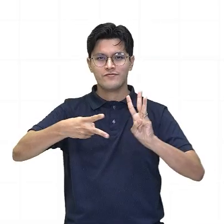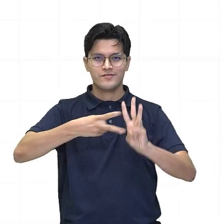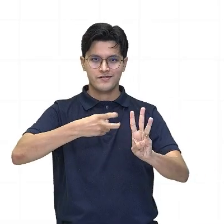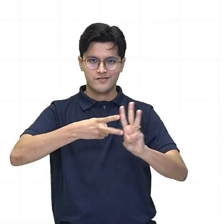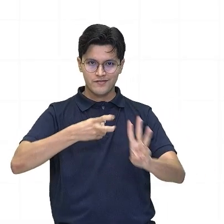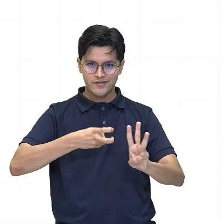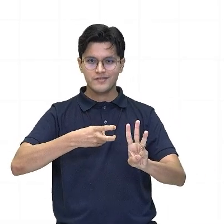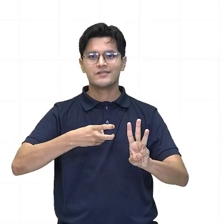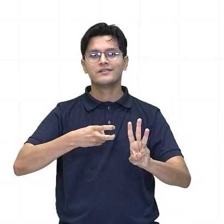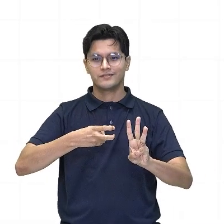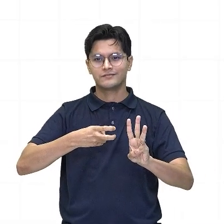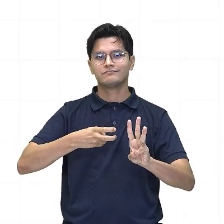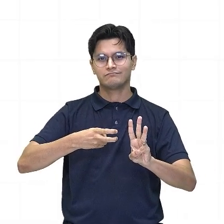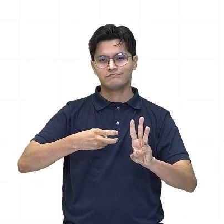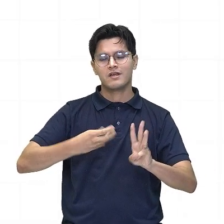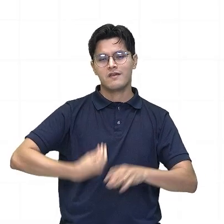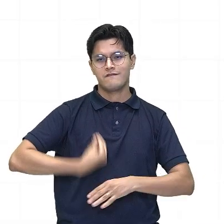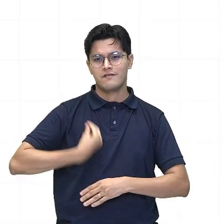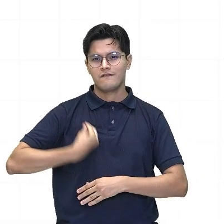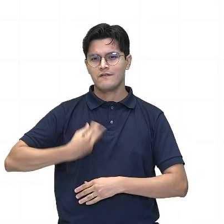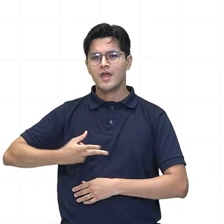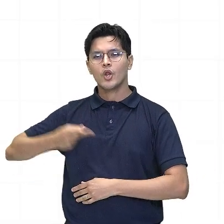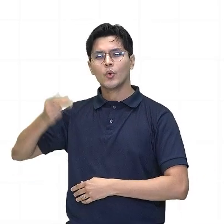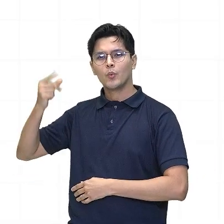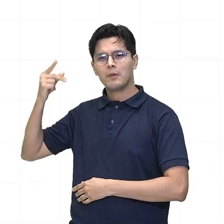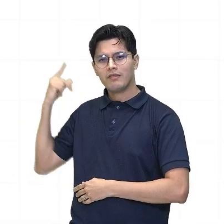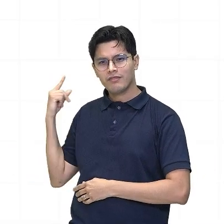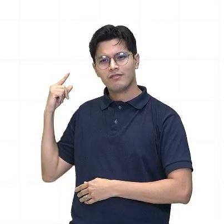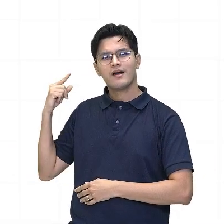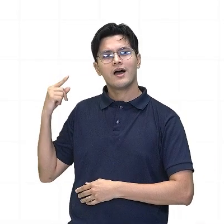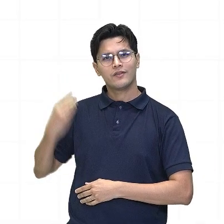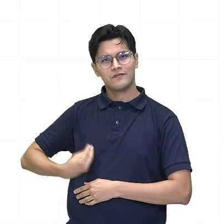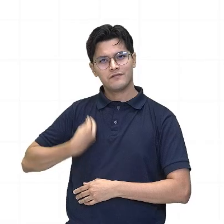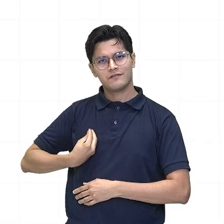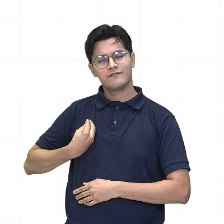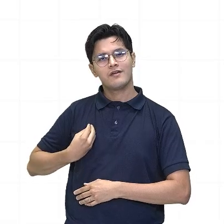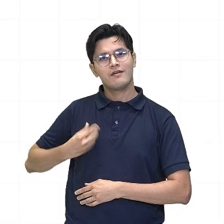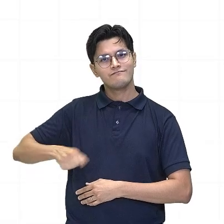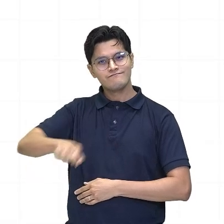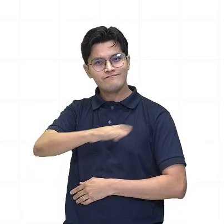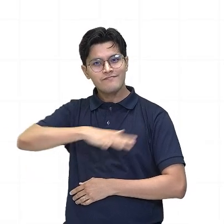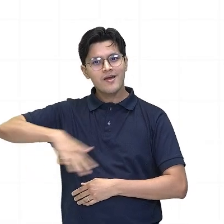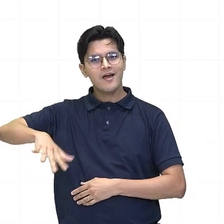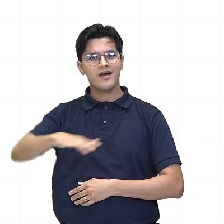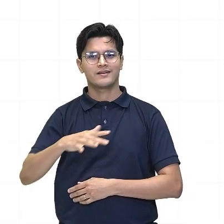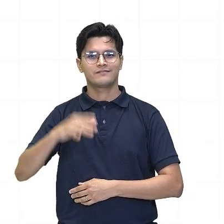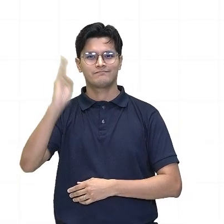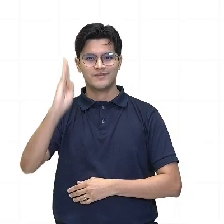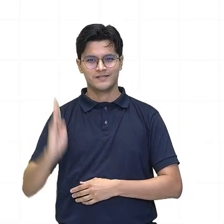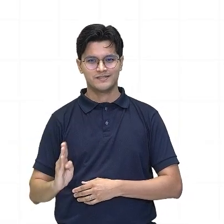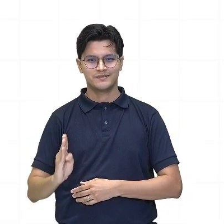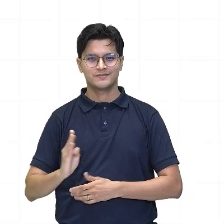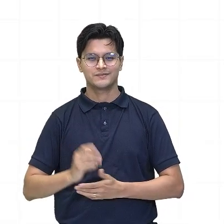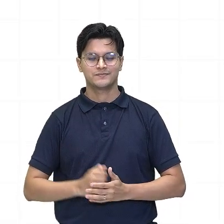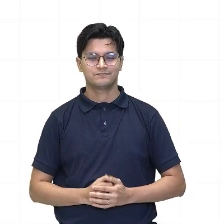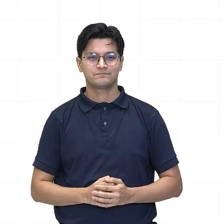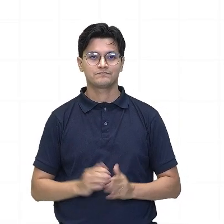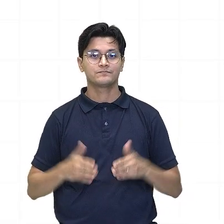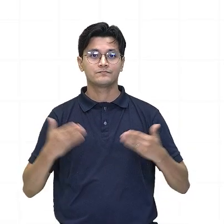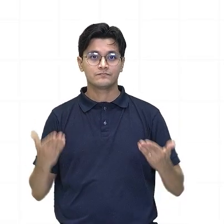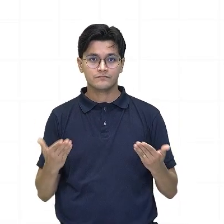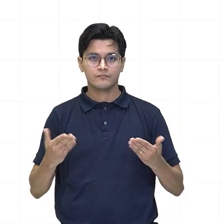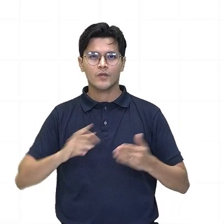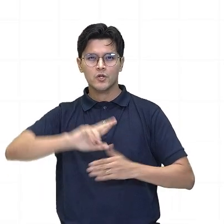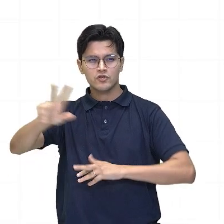povos, os primeiros povos que habitaram essa terra que hoje nós chamamos Brasil. Os diferentes